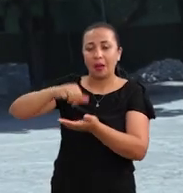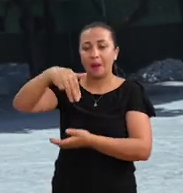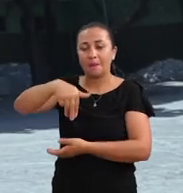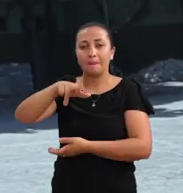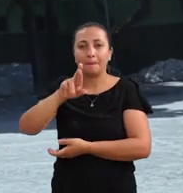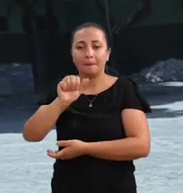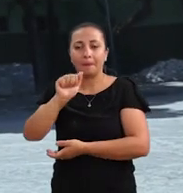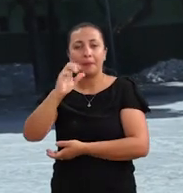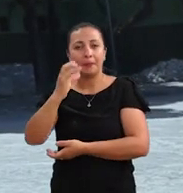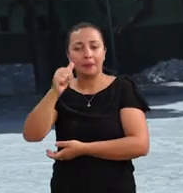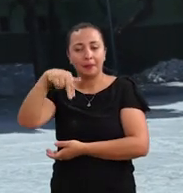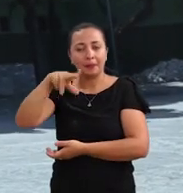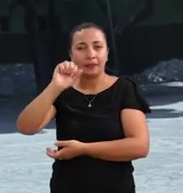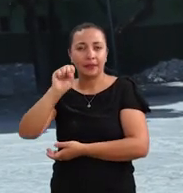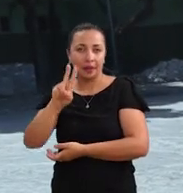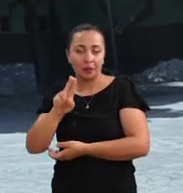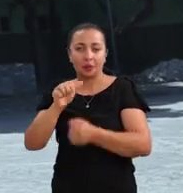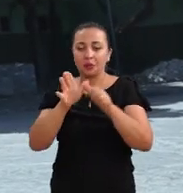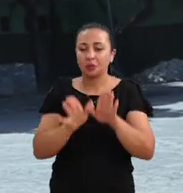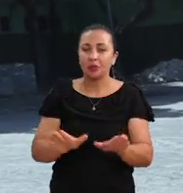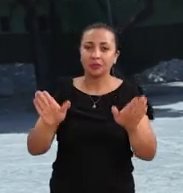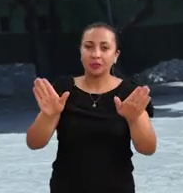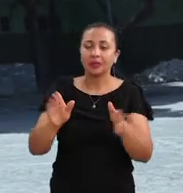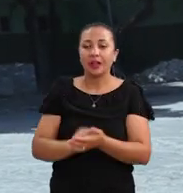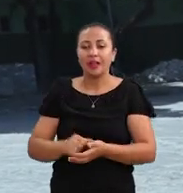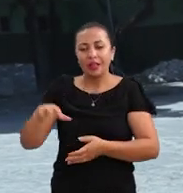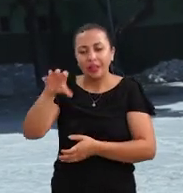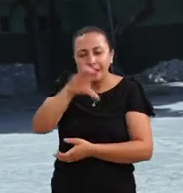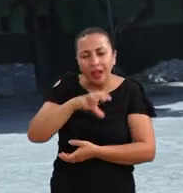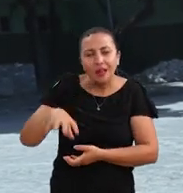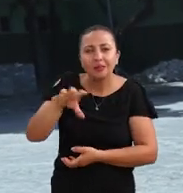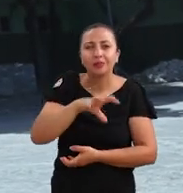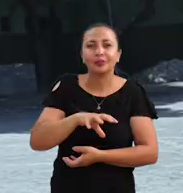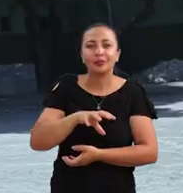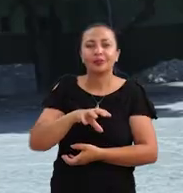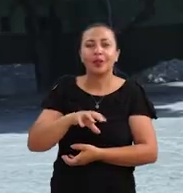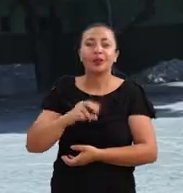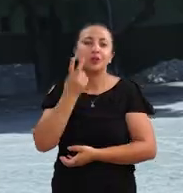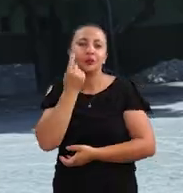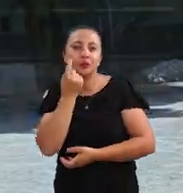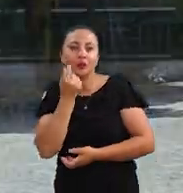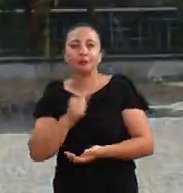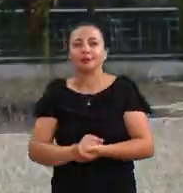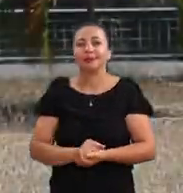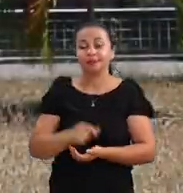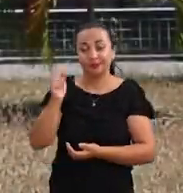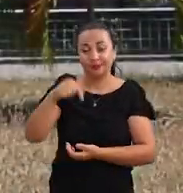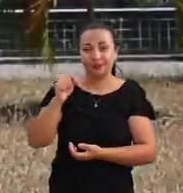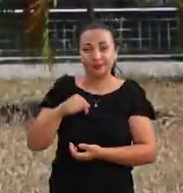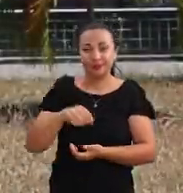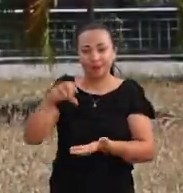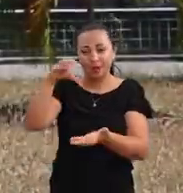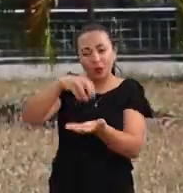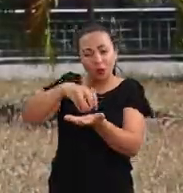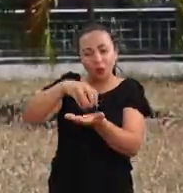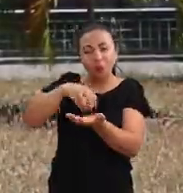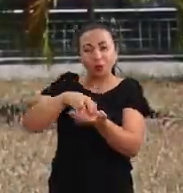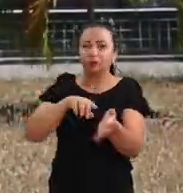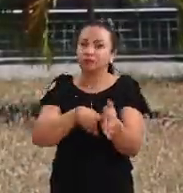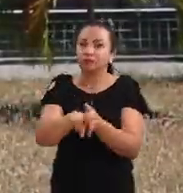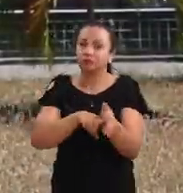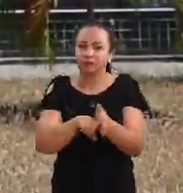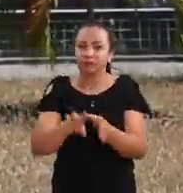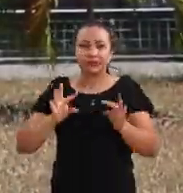do Instituto Federal do Ceará, o IFCE, na região metropolitana de Fortaleza. Aqui, no Centro